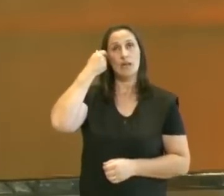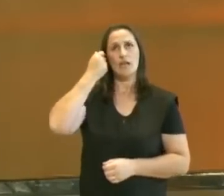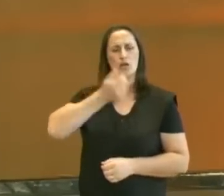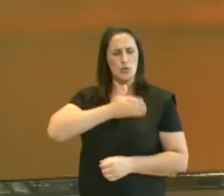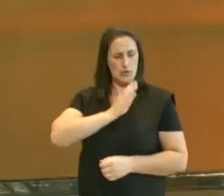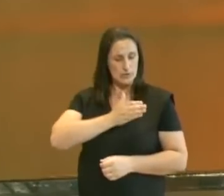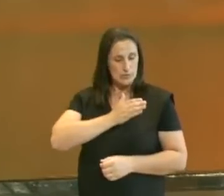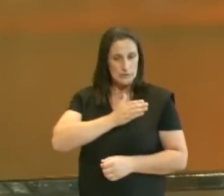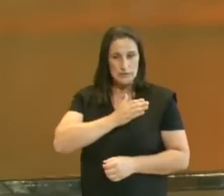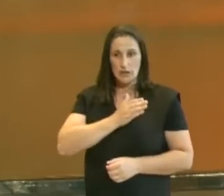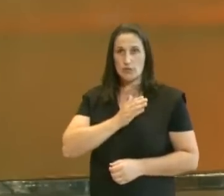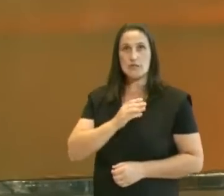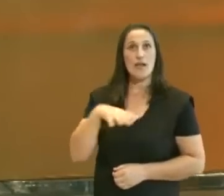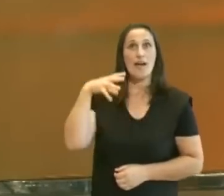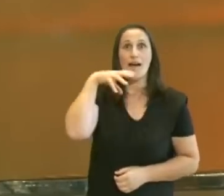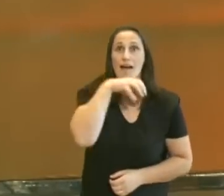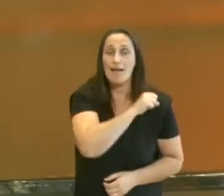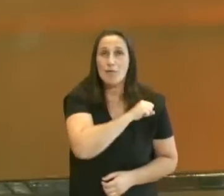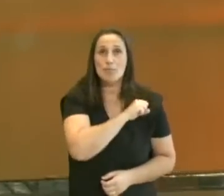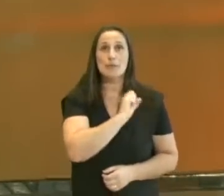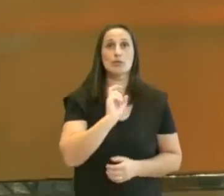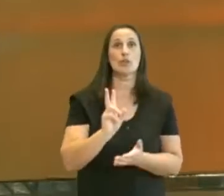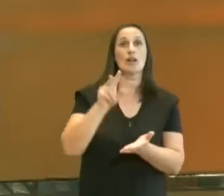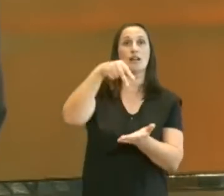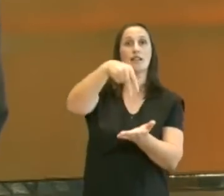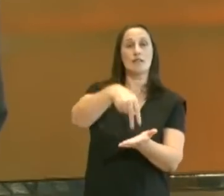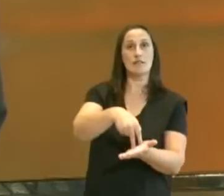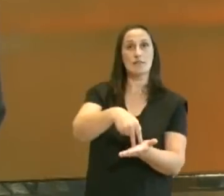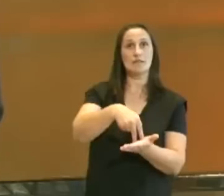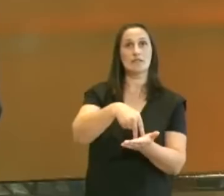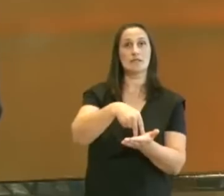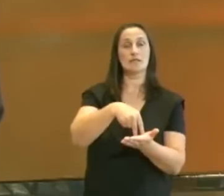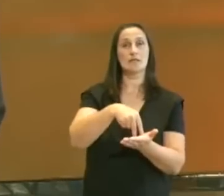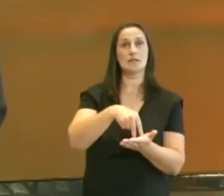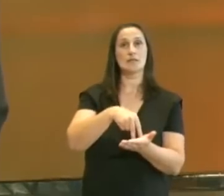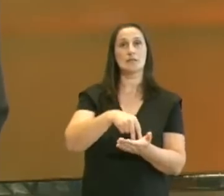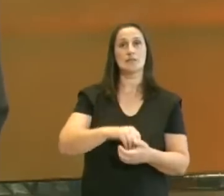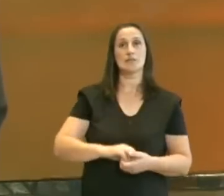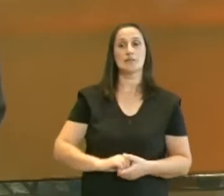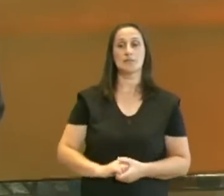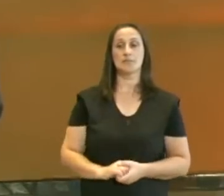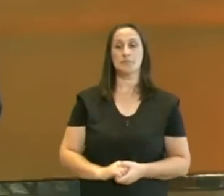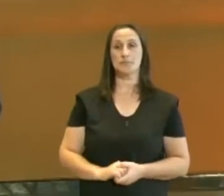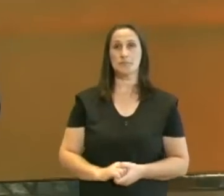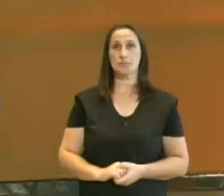você levanta da cama, porque a cama não é o lugar para você.